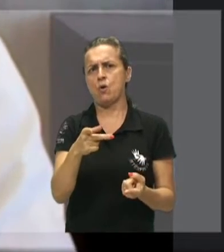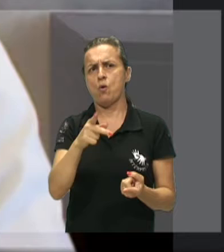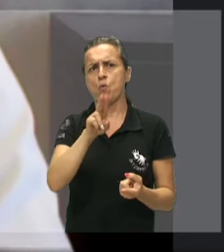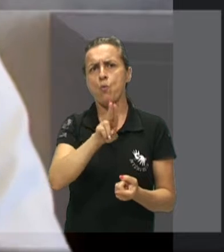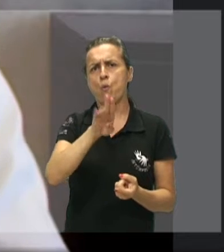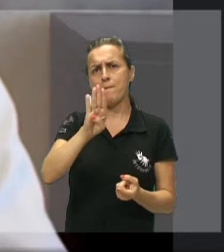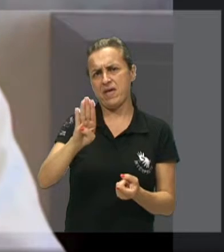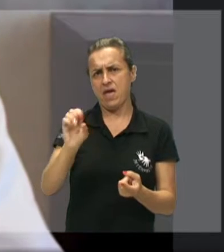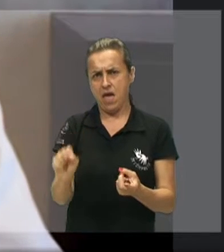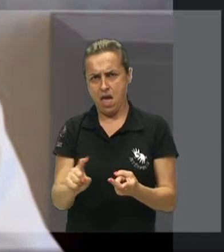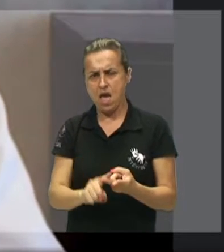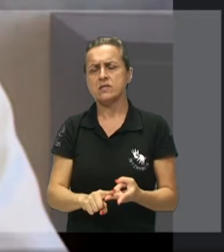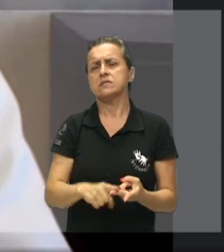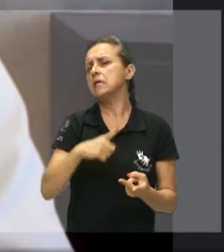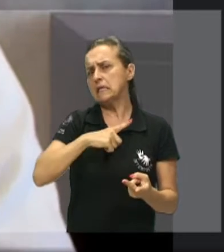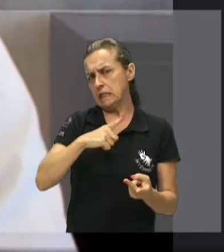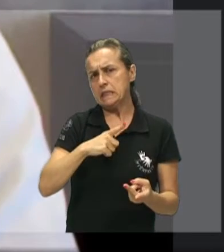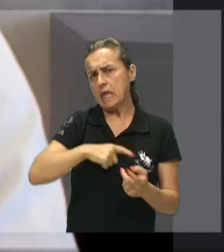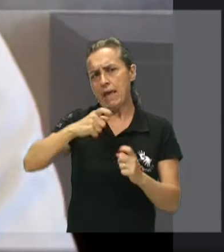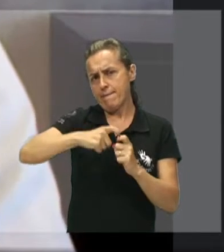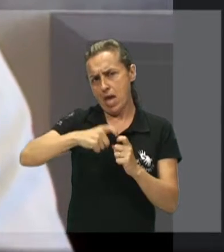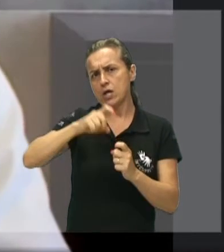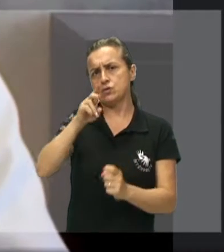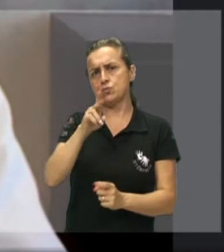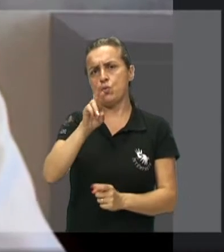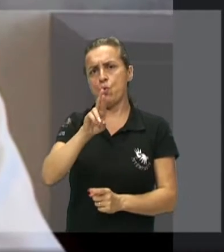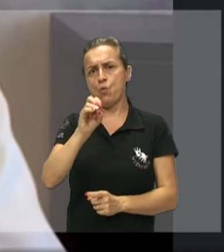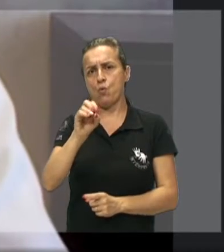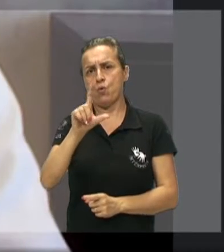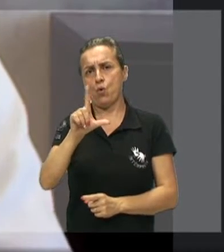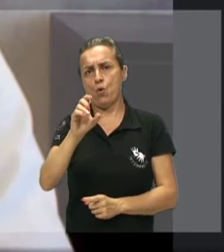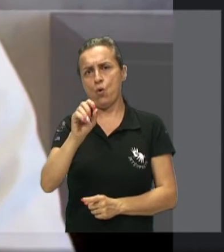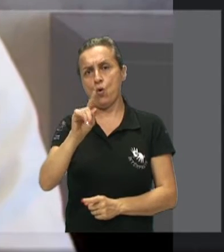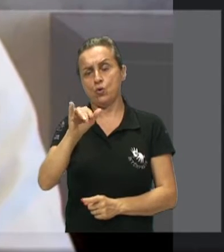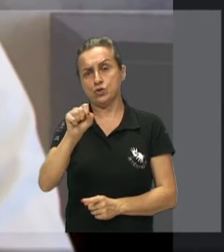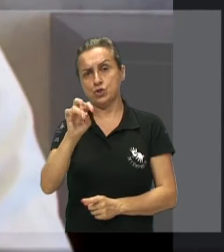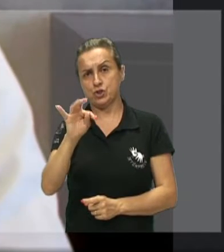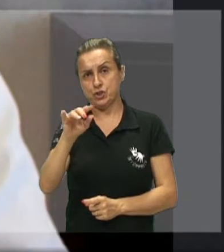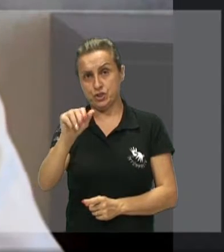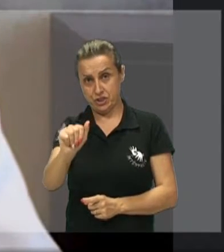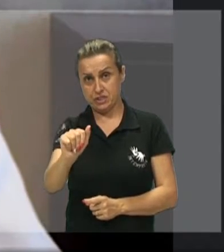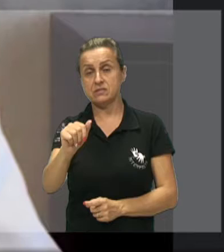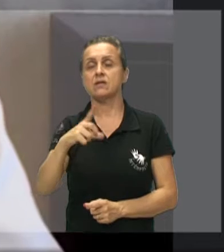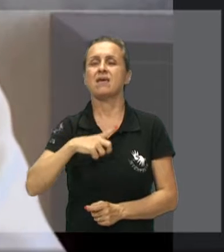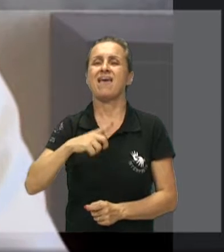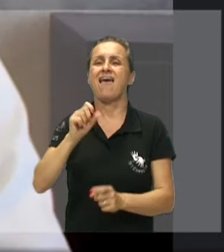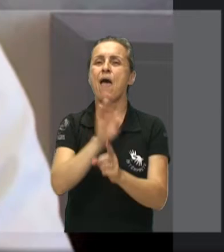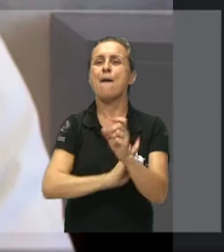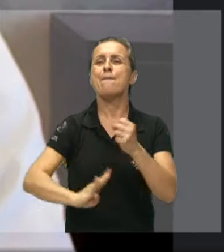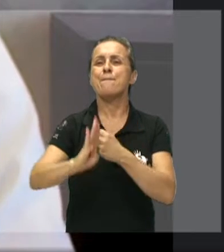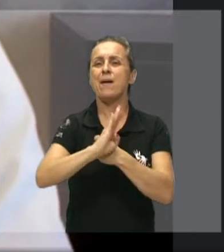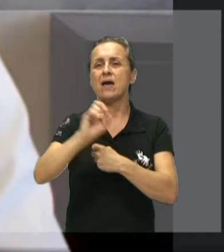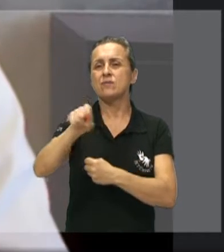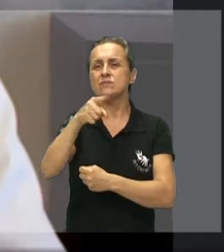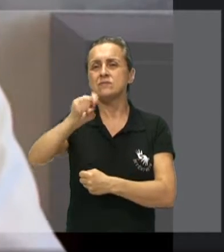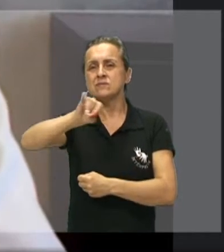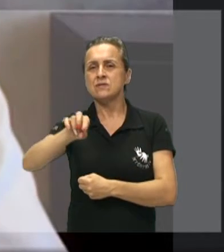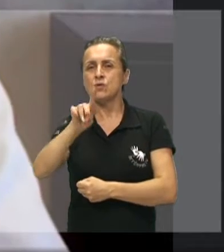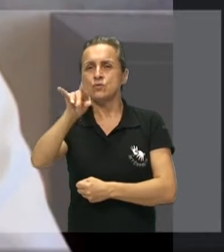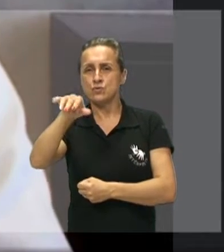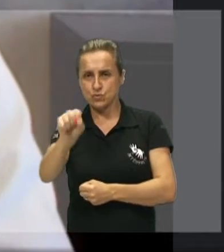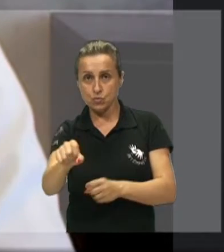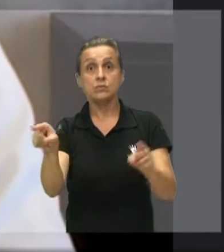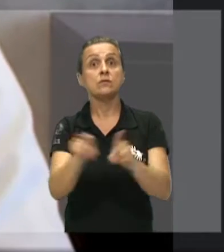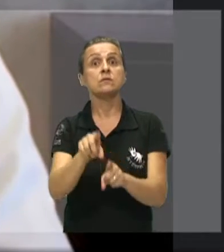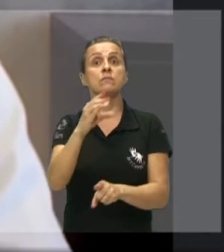tem urologista, que seria o São Judas, e também no CIS, no Centro Integrado de Saúde, no